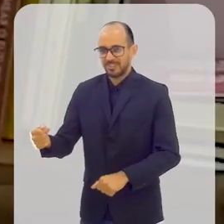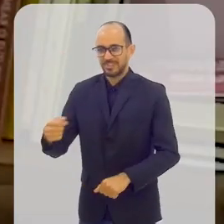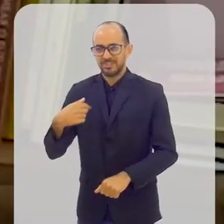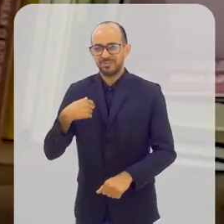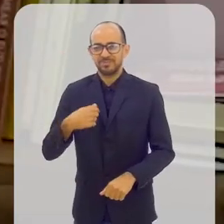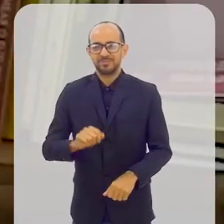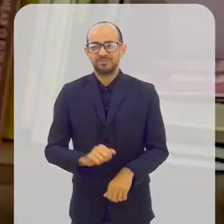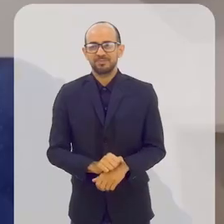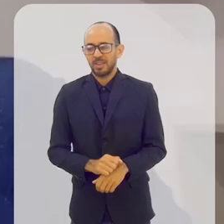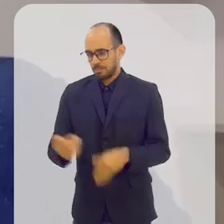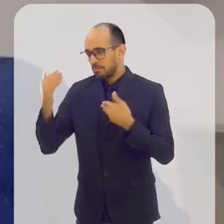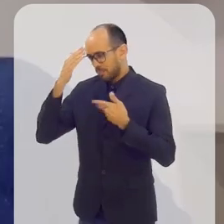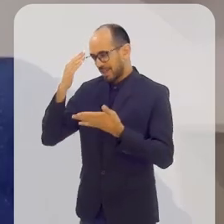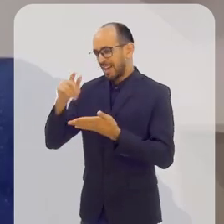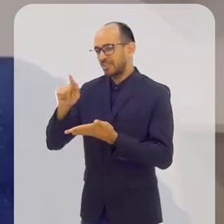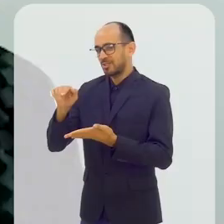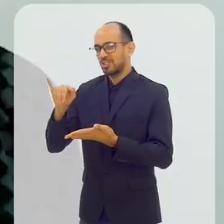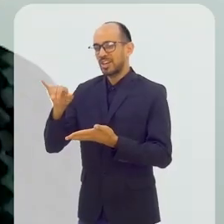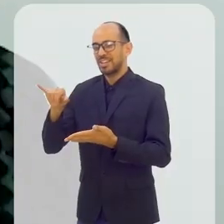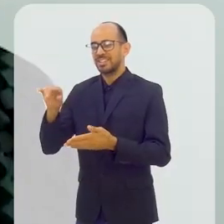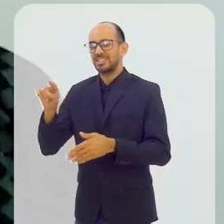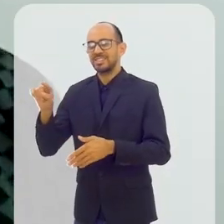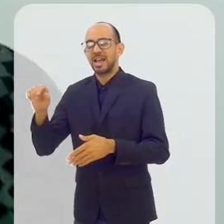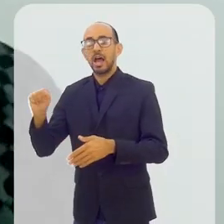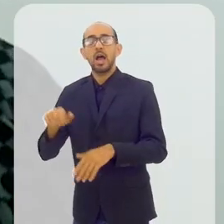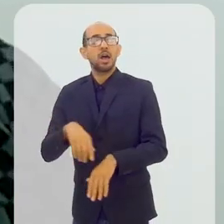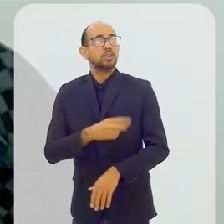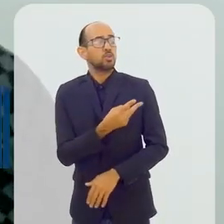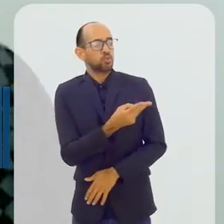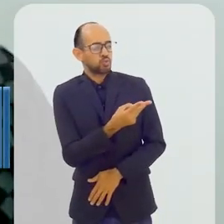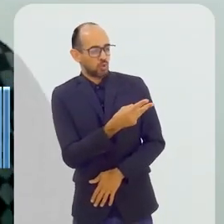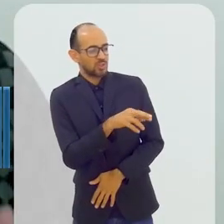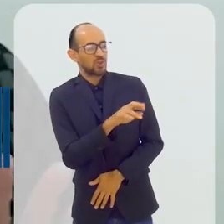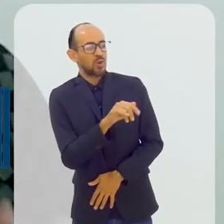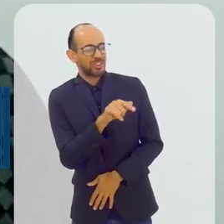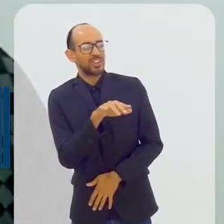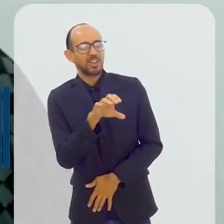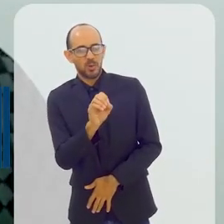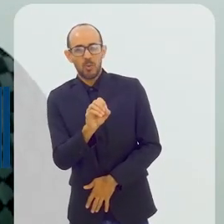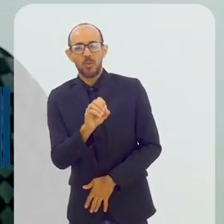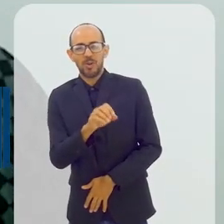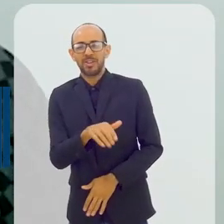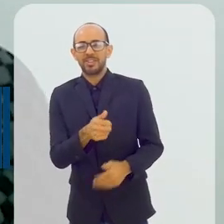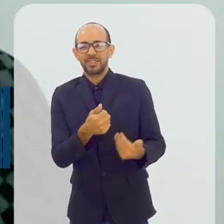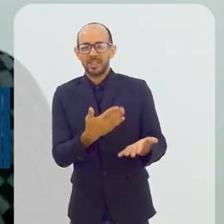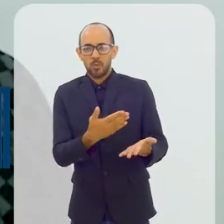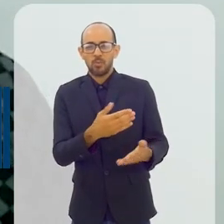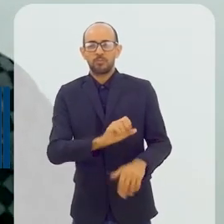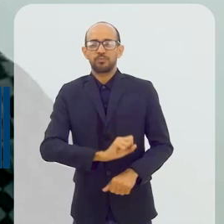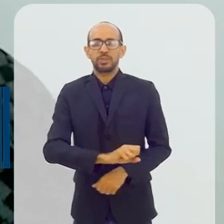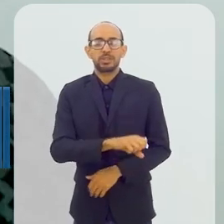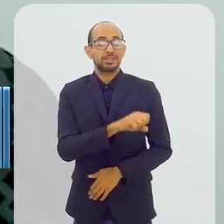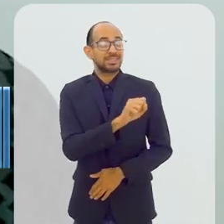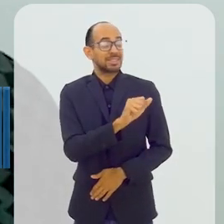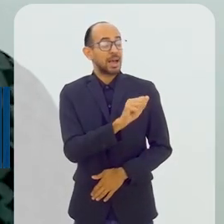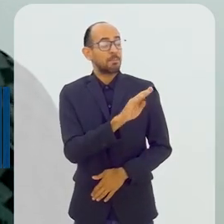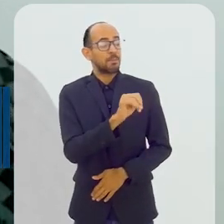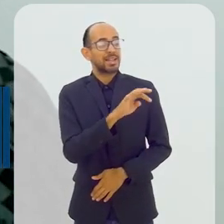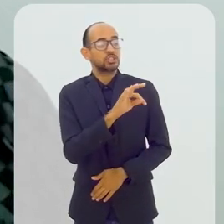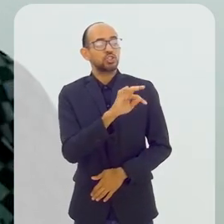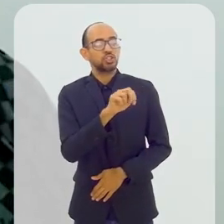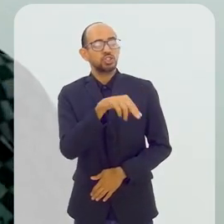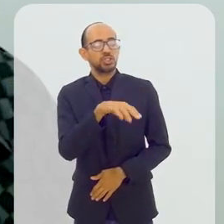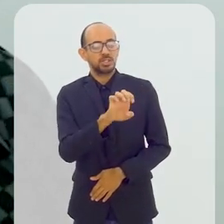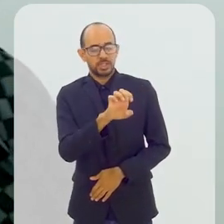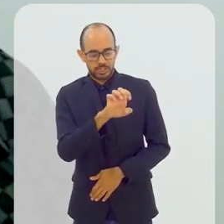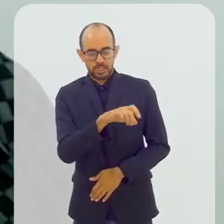aqui. Obrigado, Jesus. Prazer. E são dois Rodrigos, então, Sabatini, para a gente abrir o programa, para quem ainda não conhece,